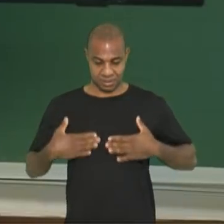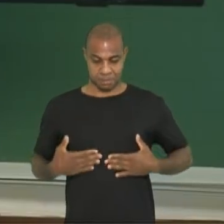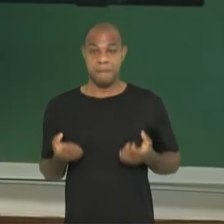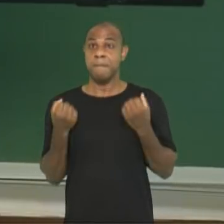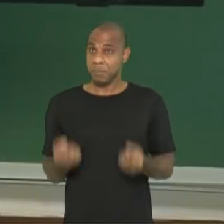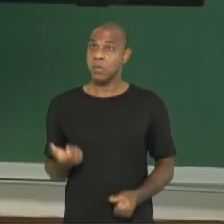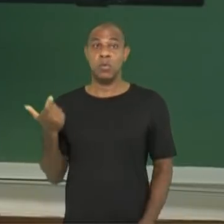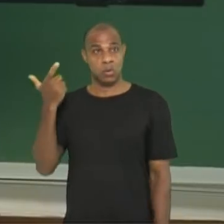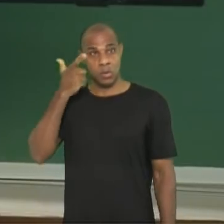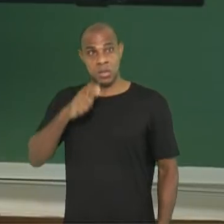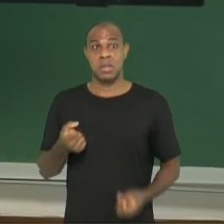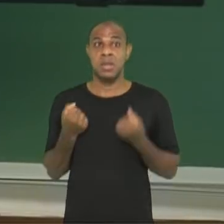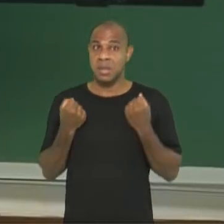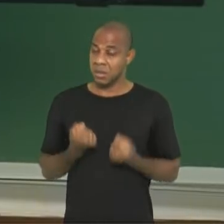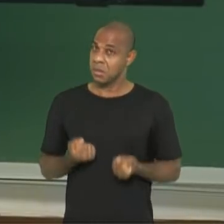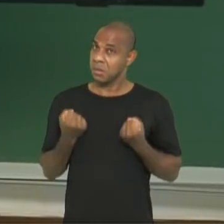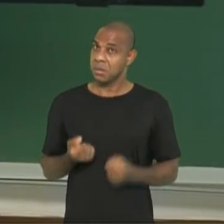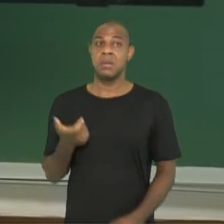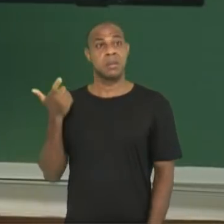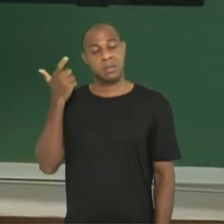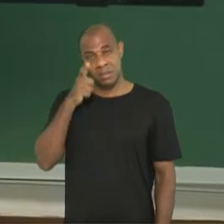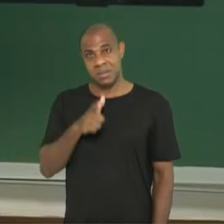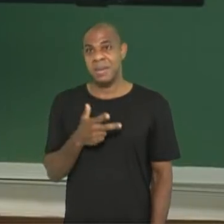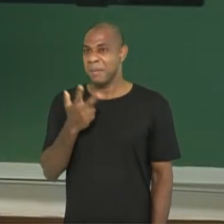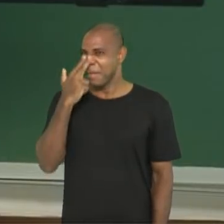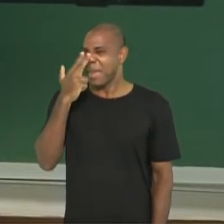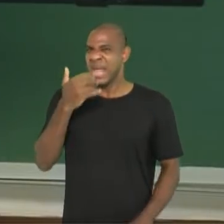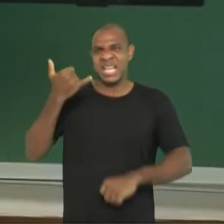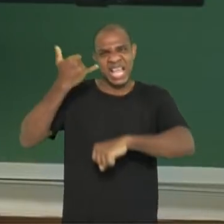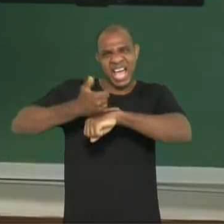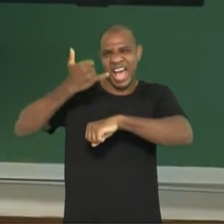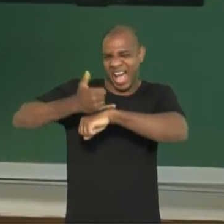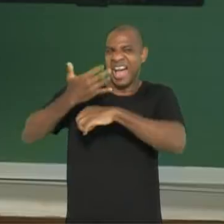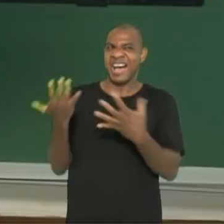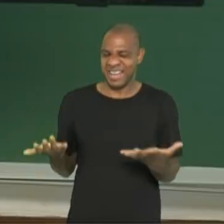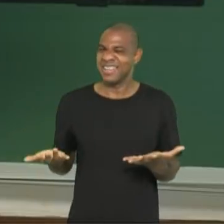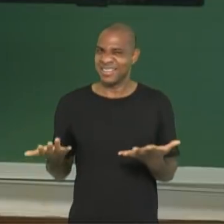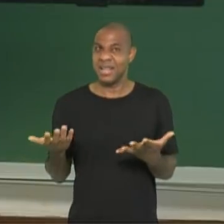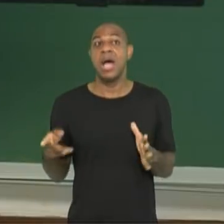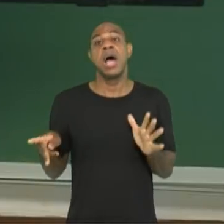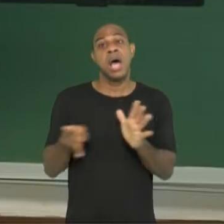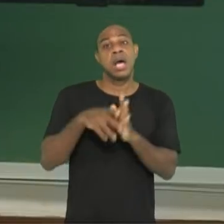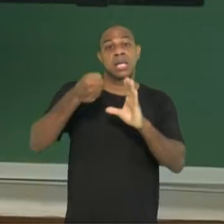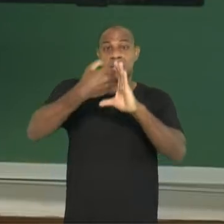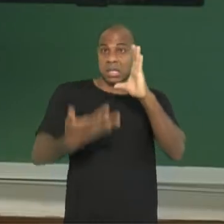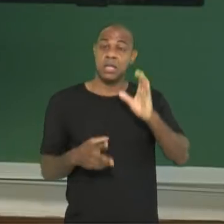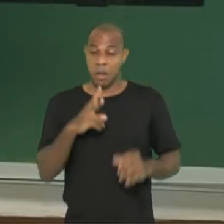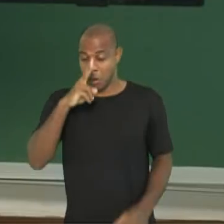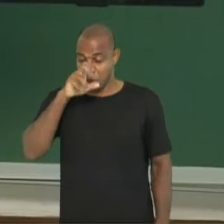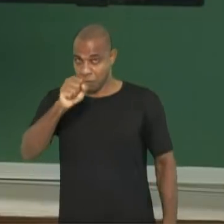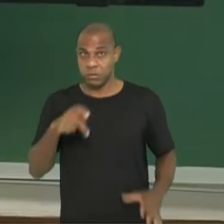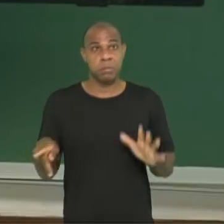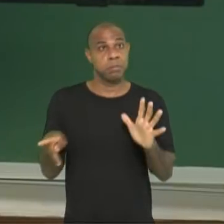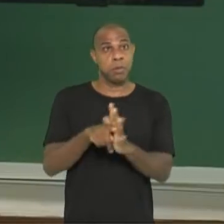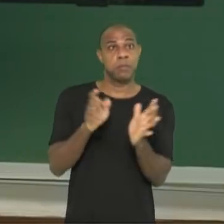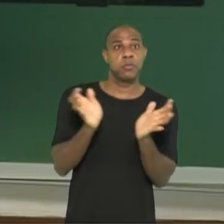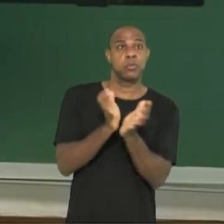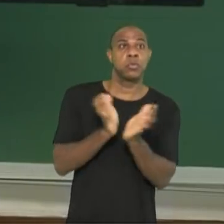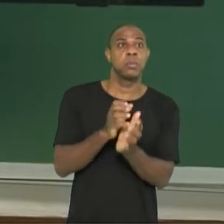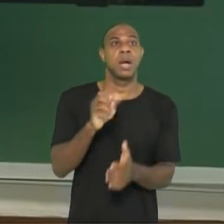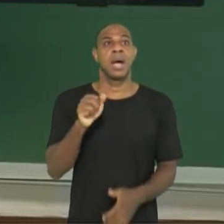como se fosse uma produção de aço dentro do bicho. Então, são características poderosas dos aracnídeos.